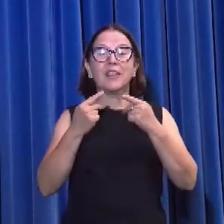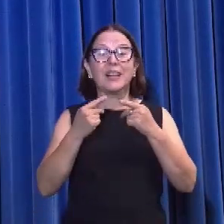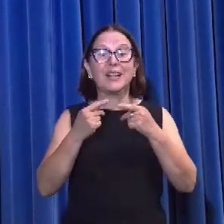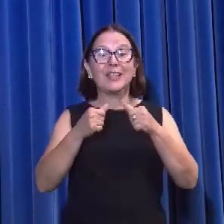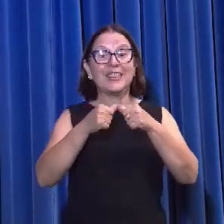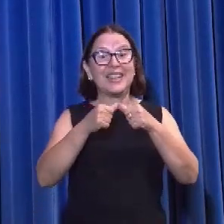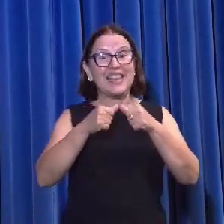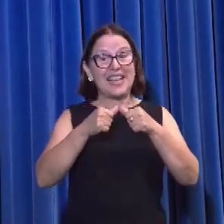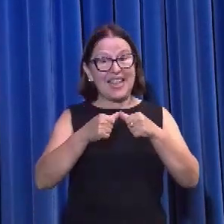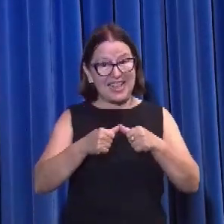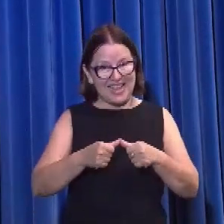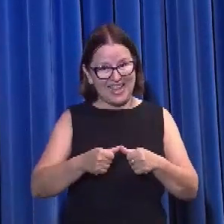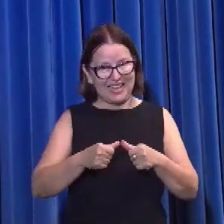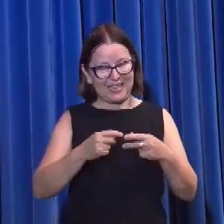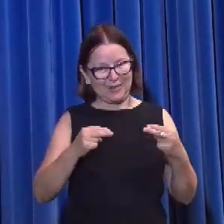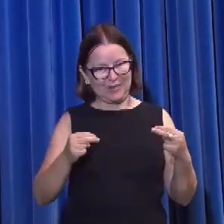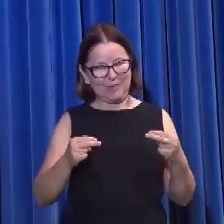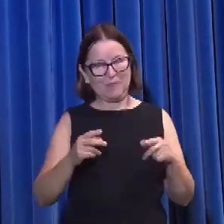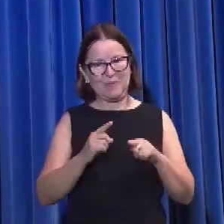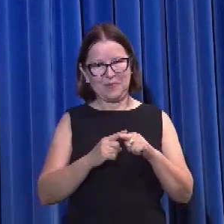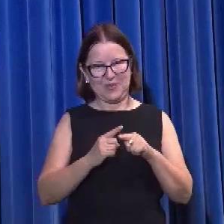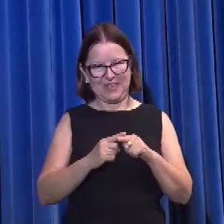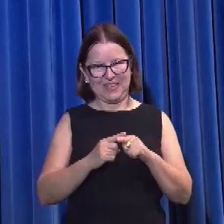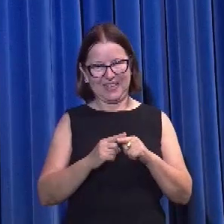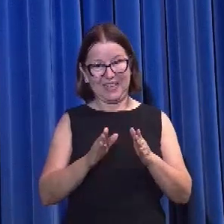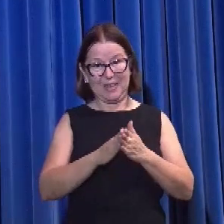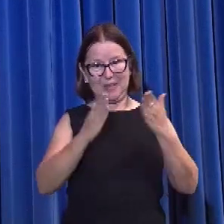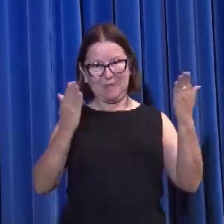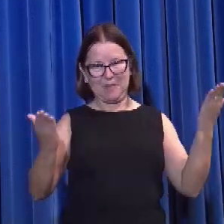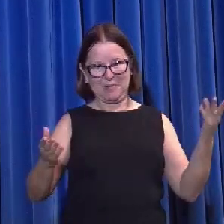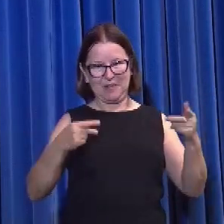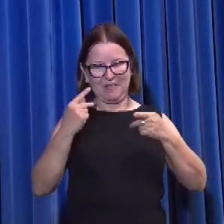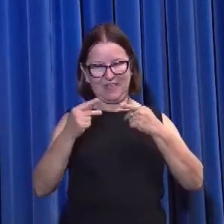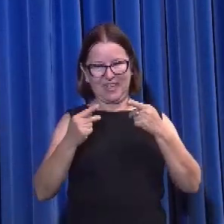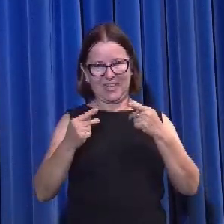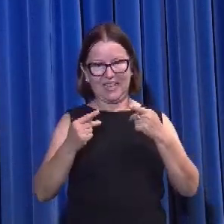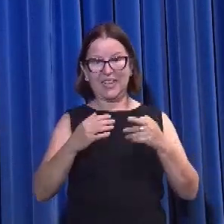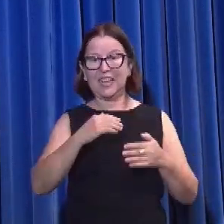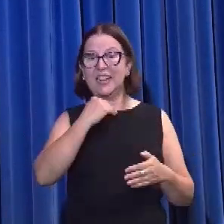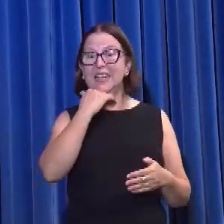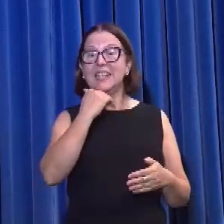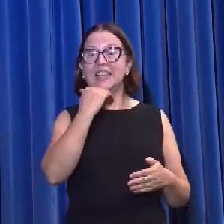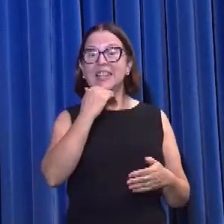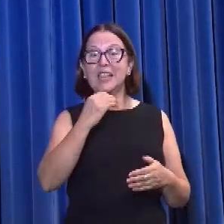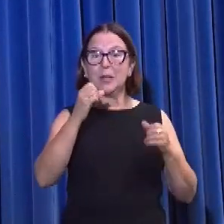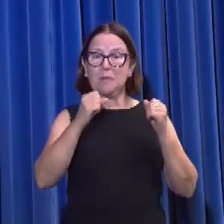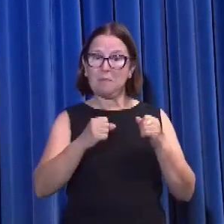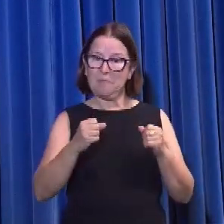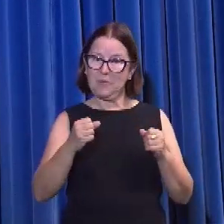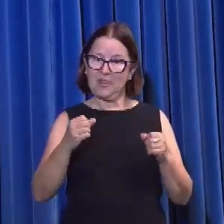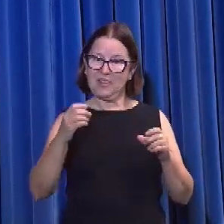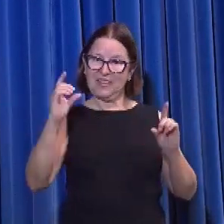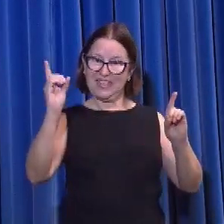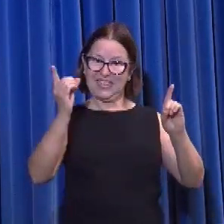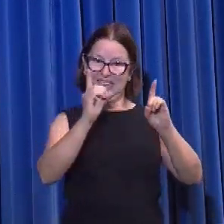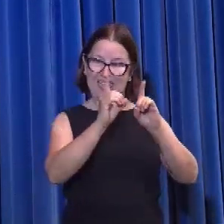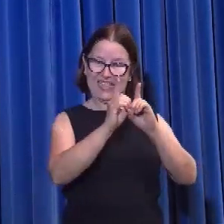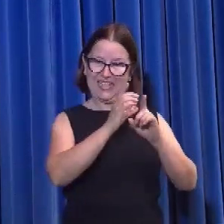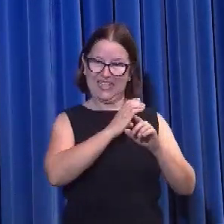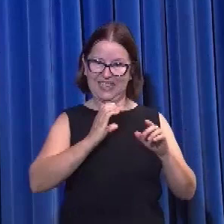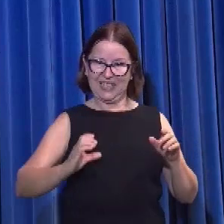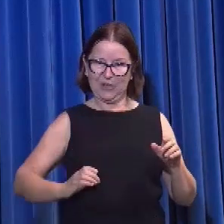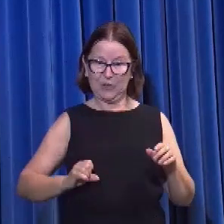a Bíblia diz que ninguém pode vir a Cristo se o Pai não o